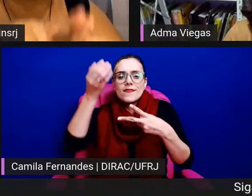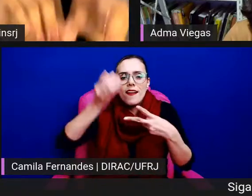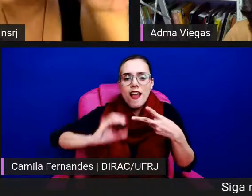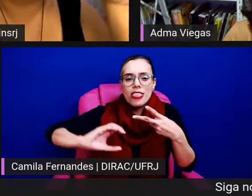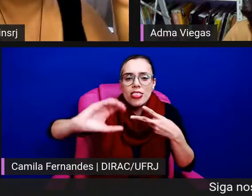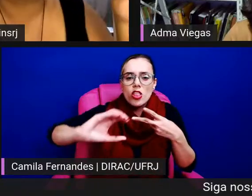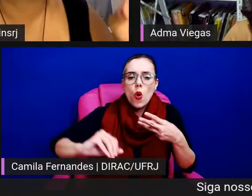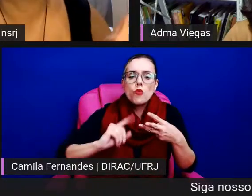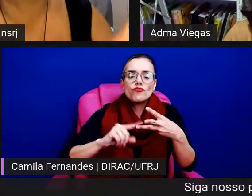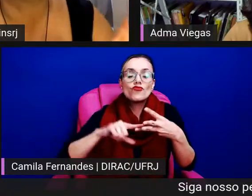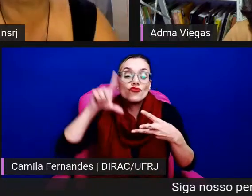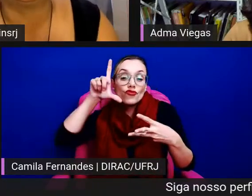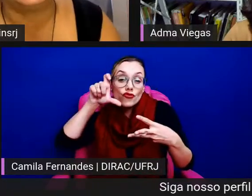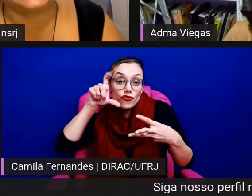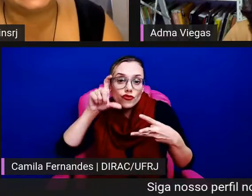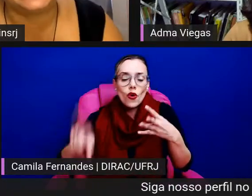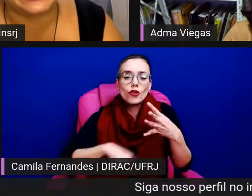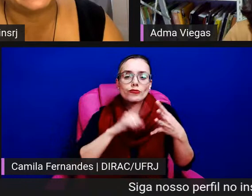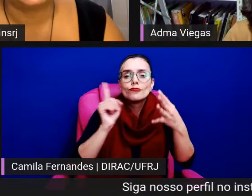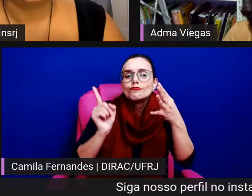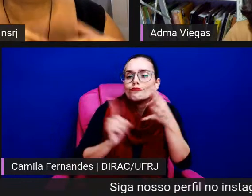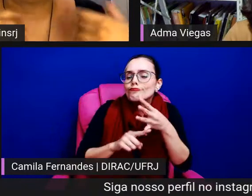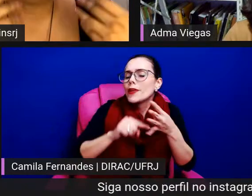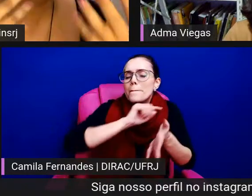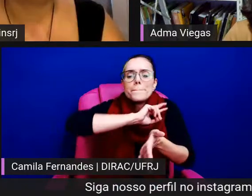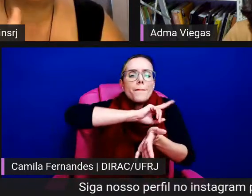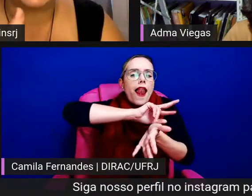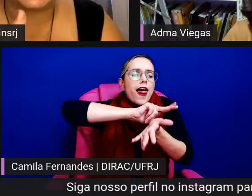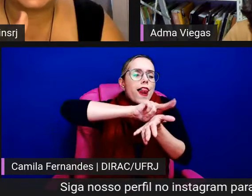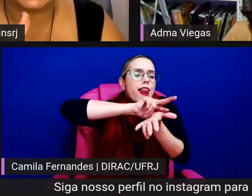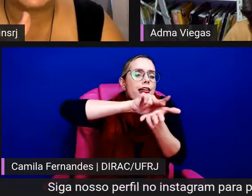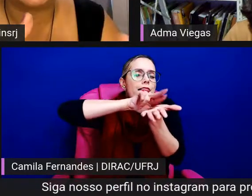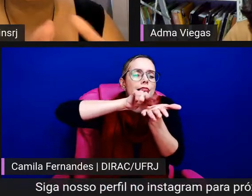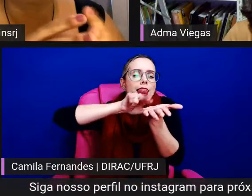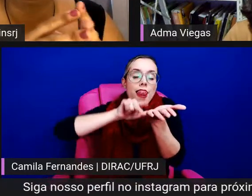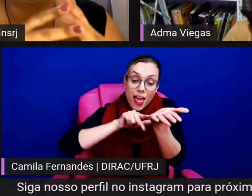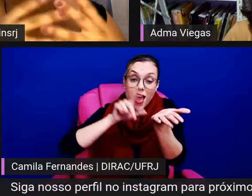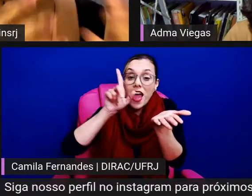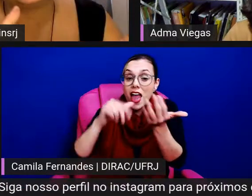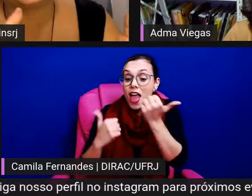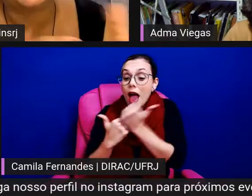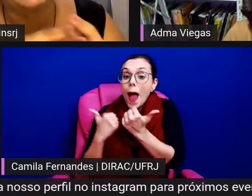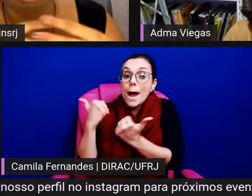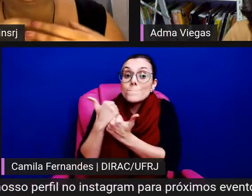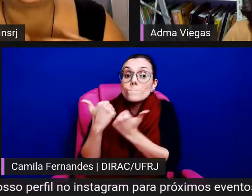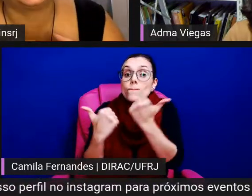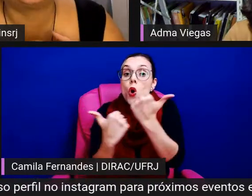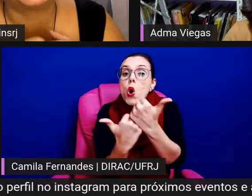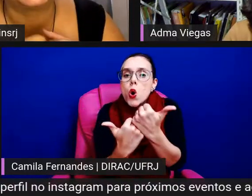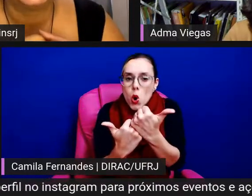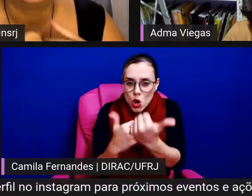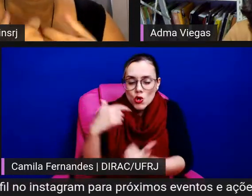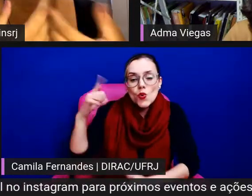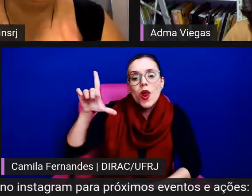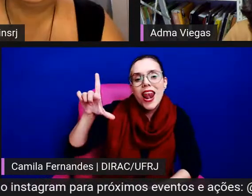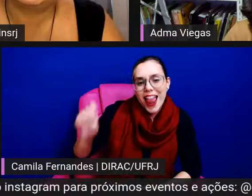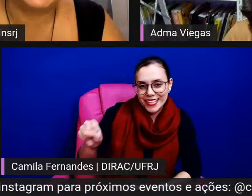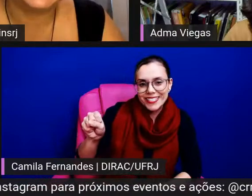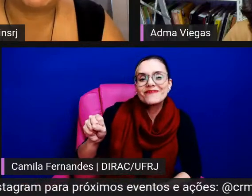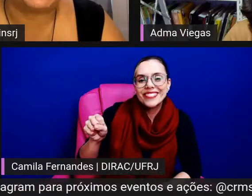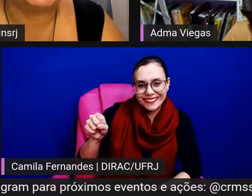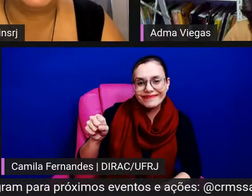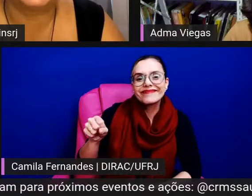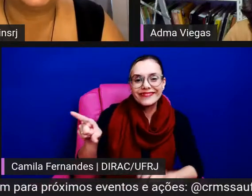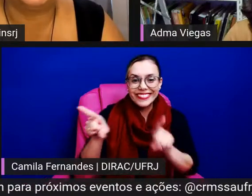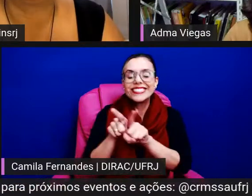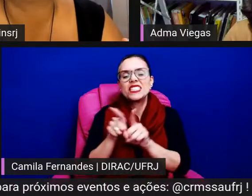revisora, criando uma rede de economia solidária entre as mulheres lésbicas e também criando redes, porque muitas lésbicas,